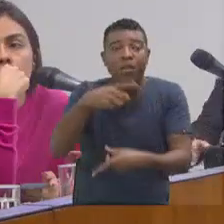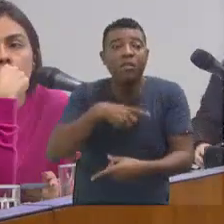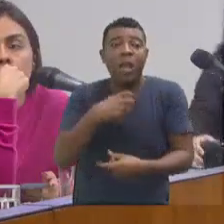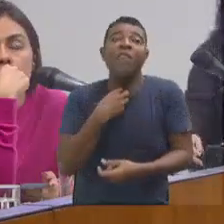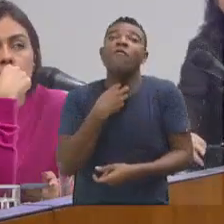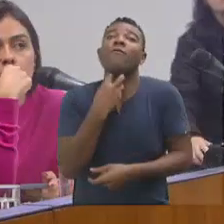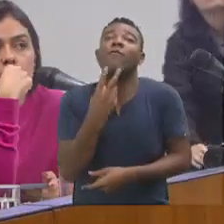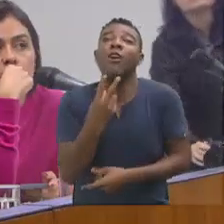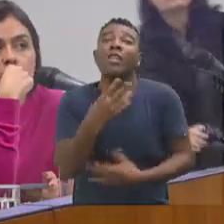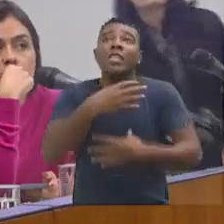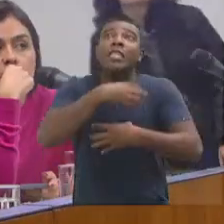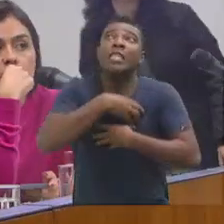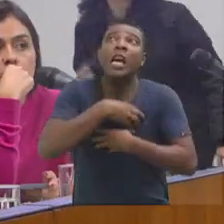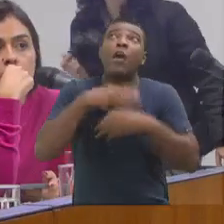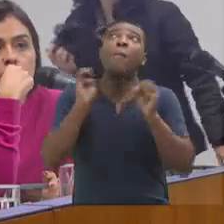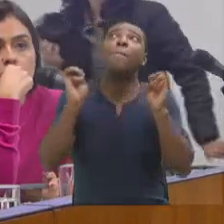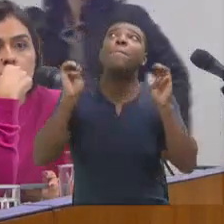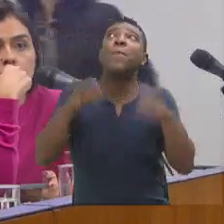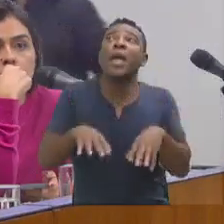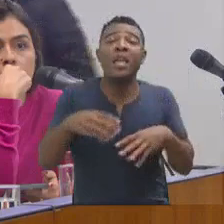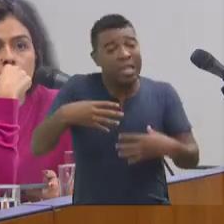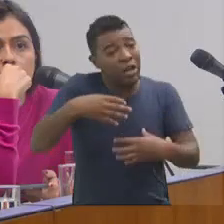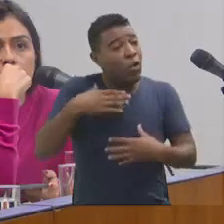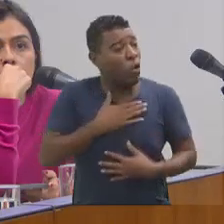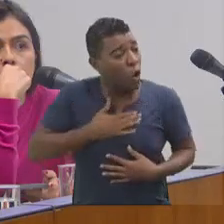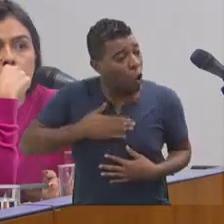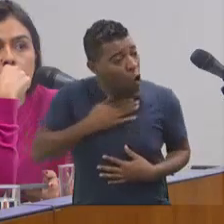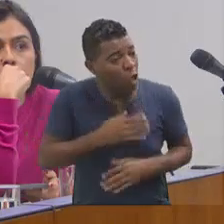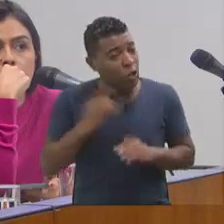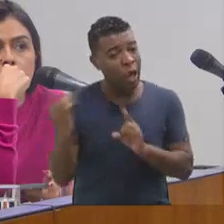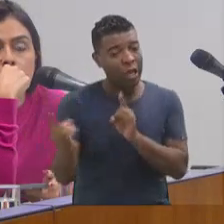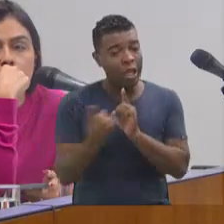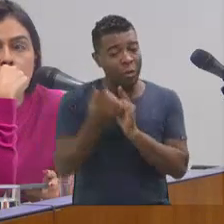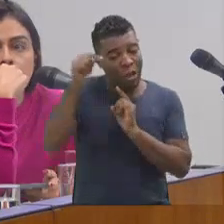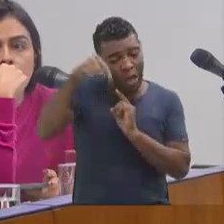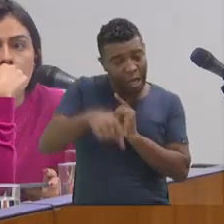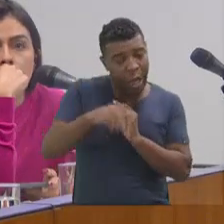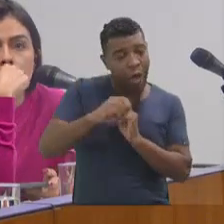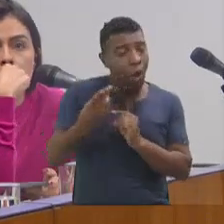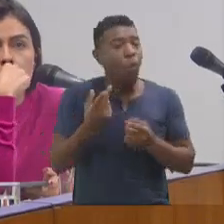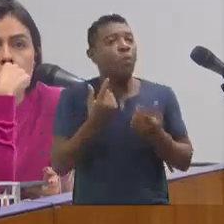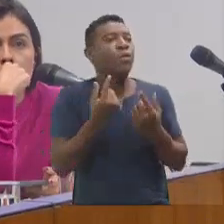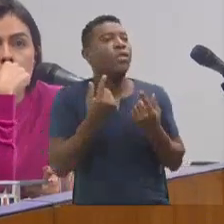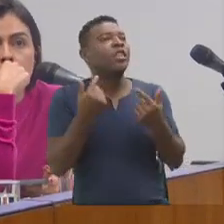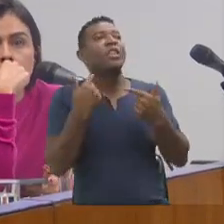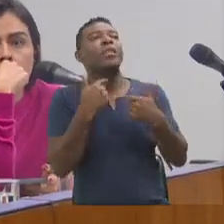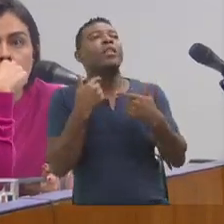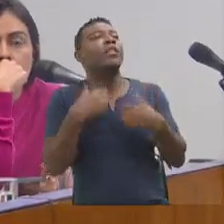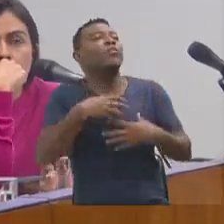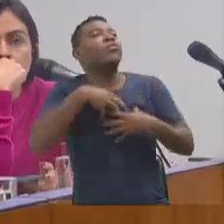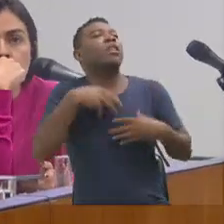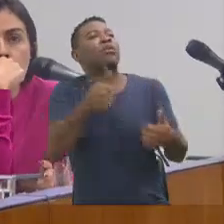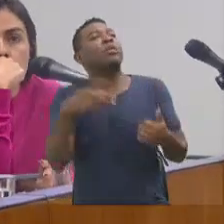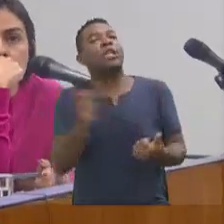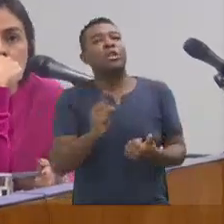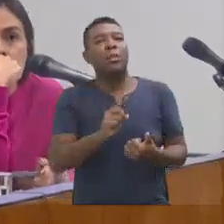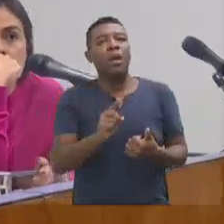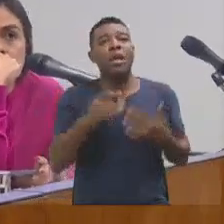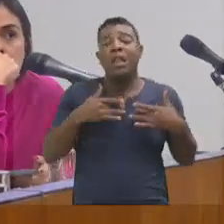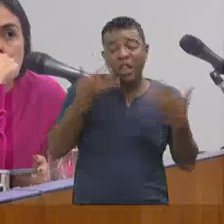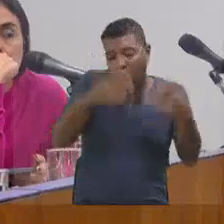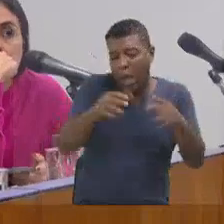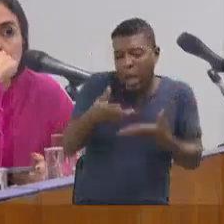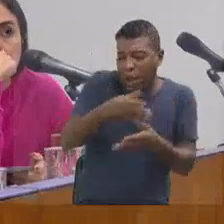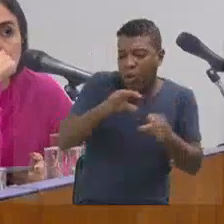satisfeitos em ser atendidos onde estamos e não queremos ser remanejados se nós não temos problema